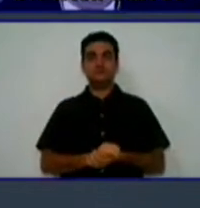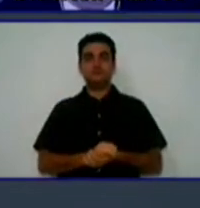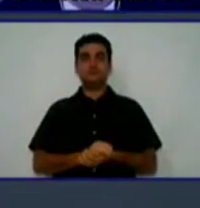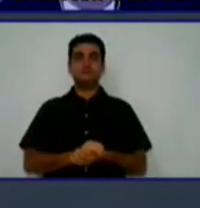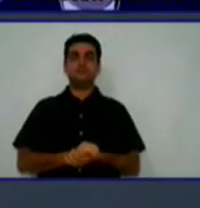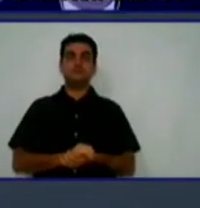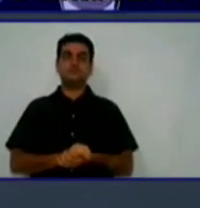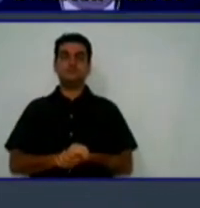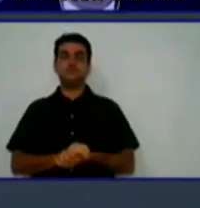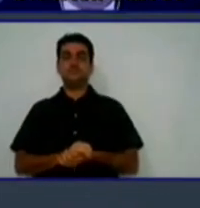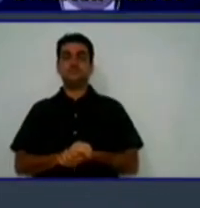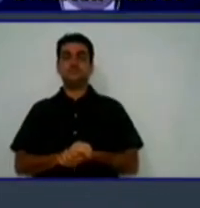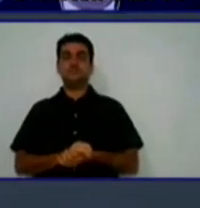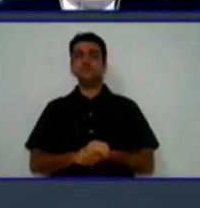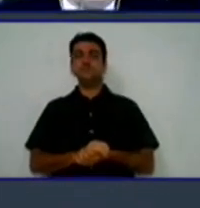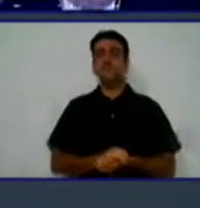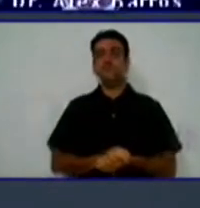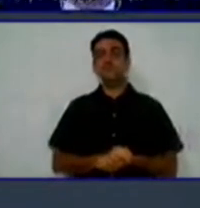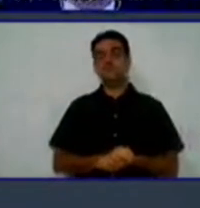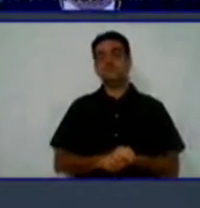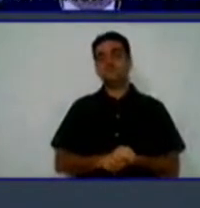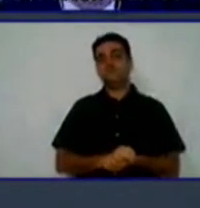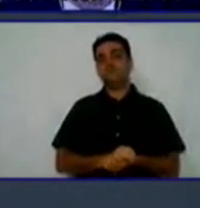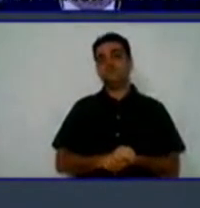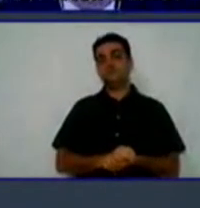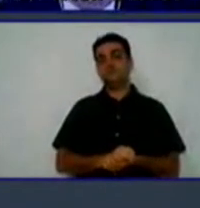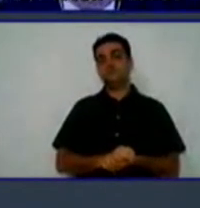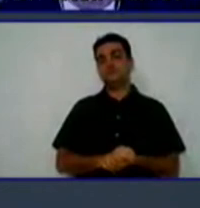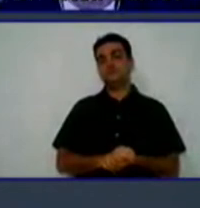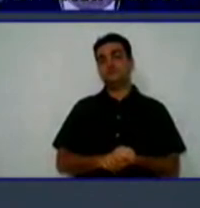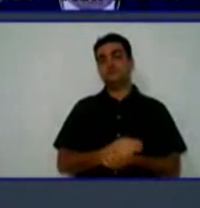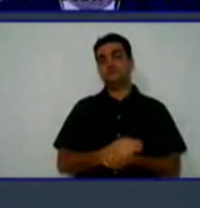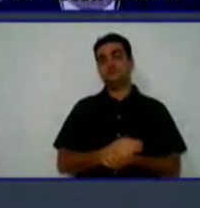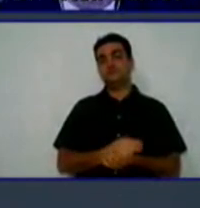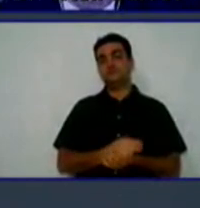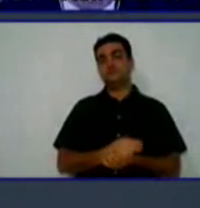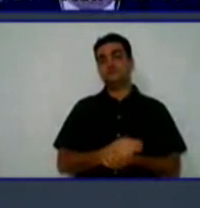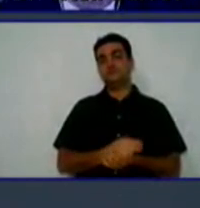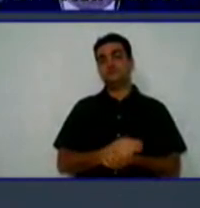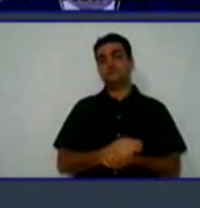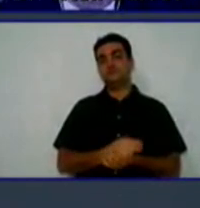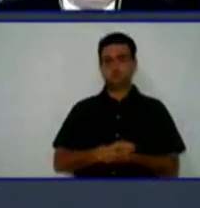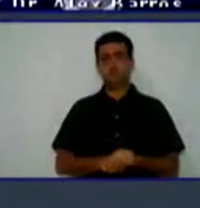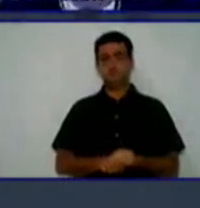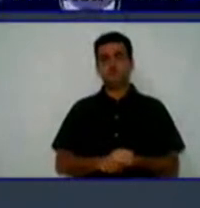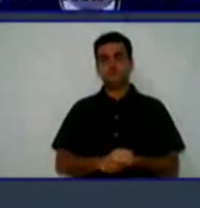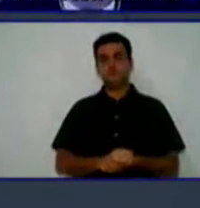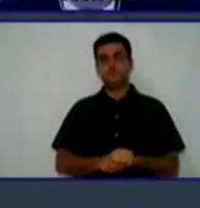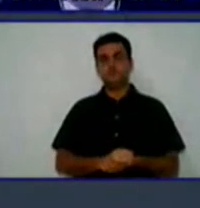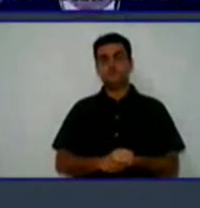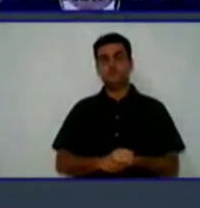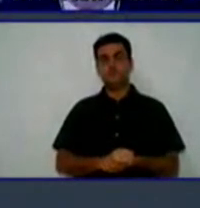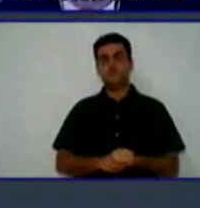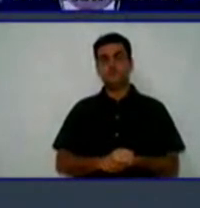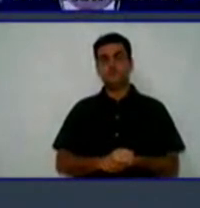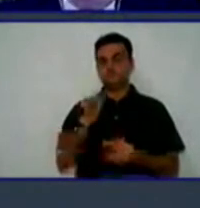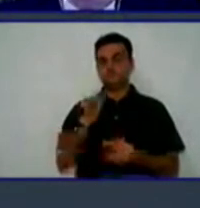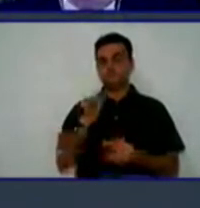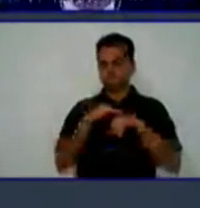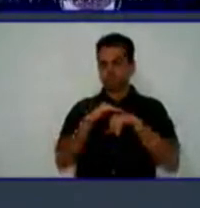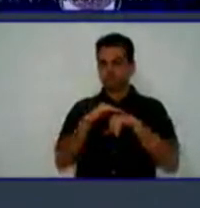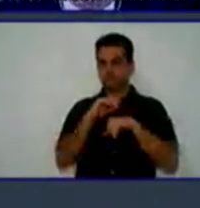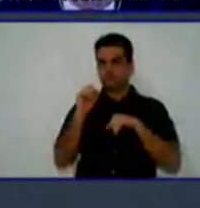Obrigado, ministro. Ministro Alexandre, passa a palavra ao ministro Tarcísio. É só para iniciar um diálogo que me